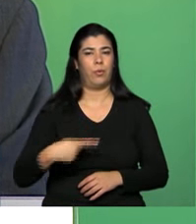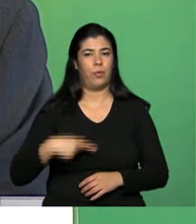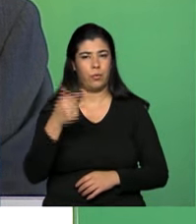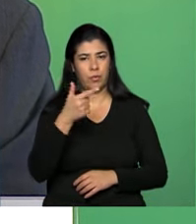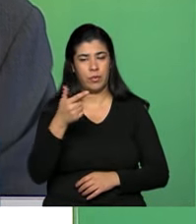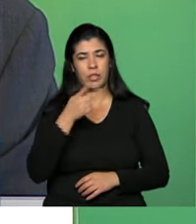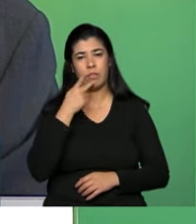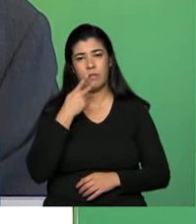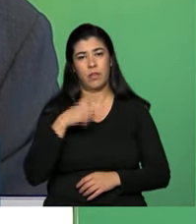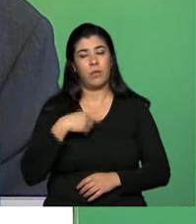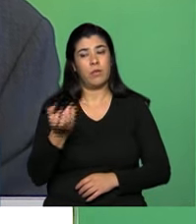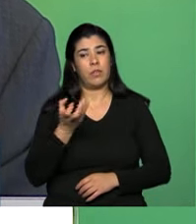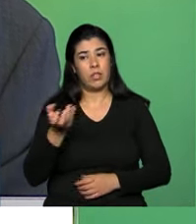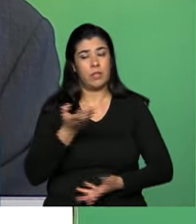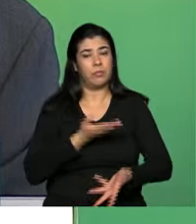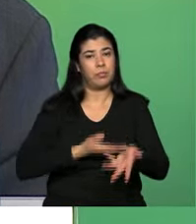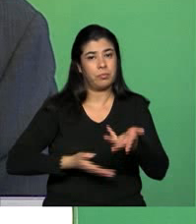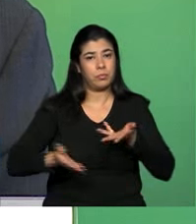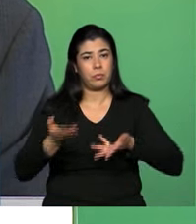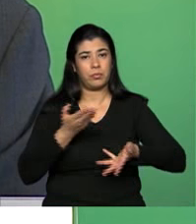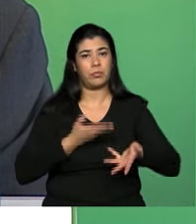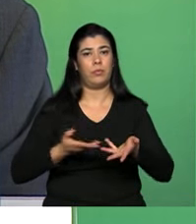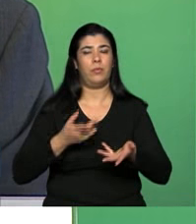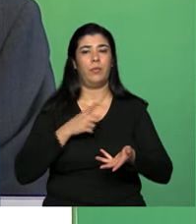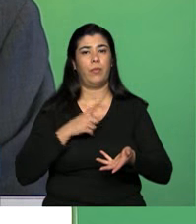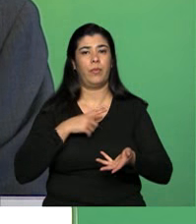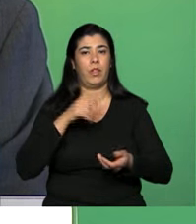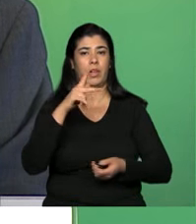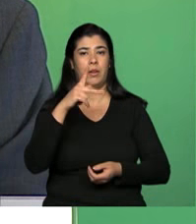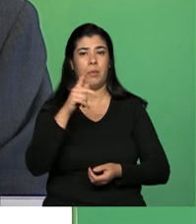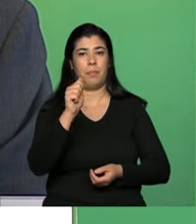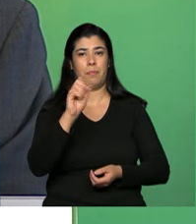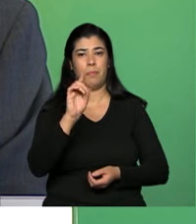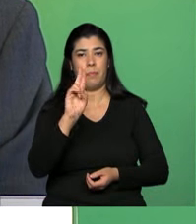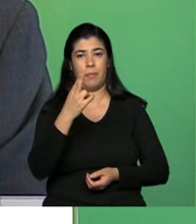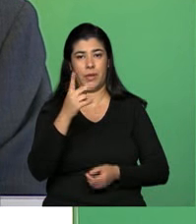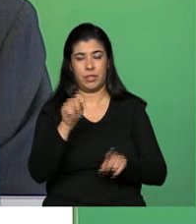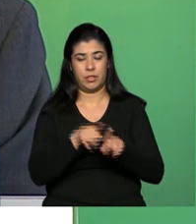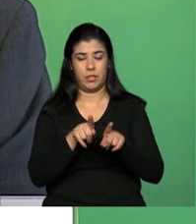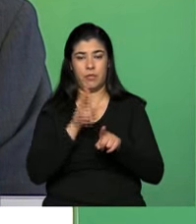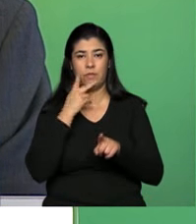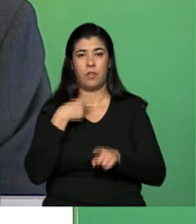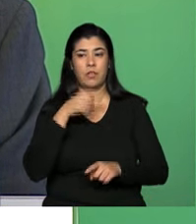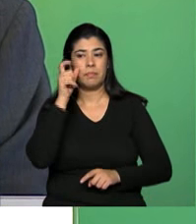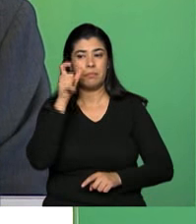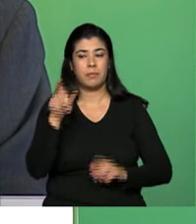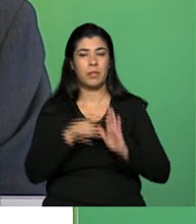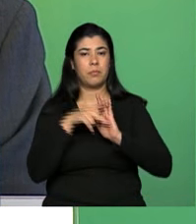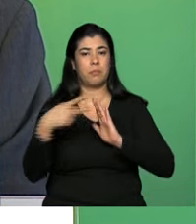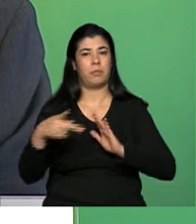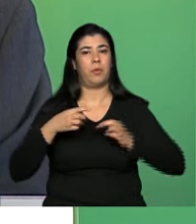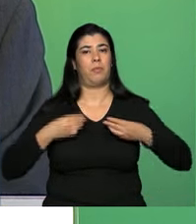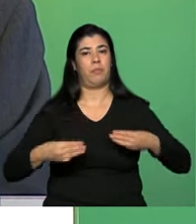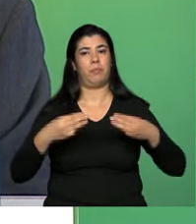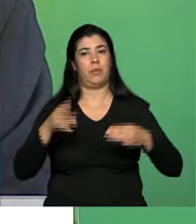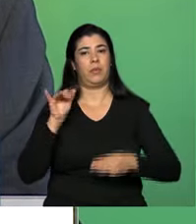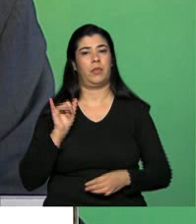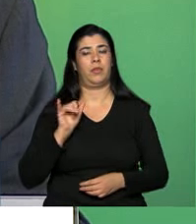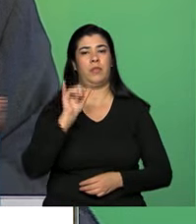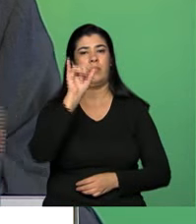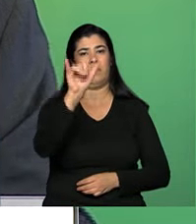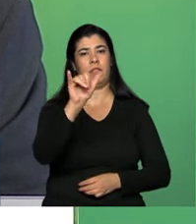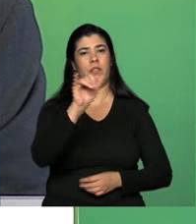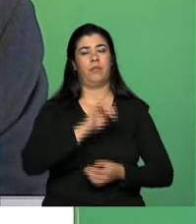se envolver cada vez mais no ministério da aviação Mas ele tem dado desde o iní in quando foi convidado para Essas funções